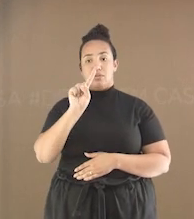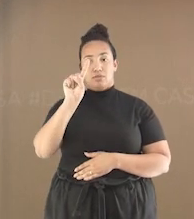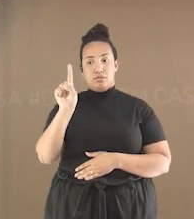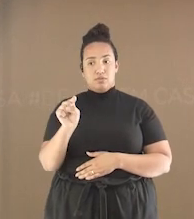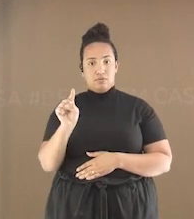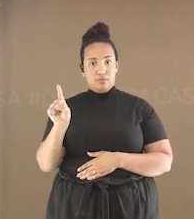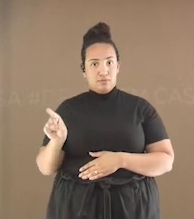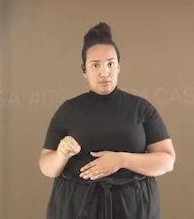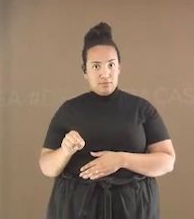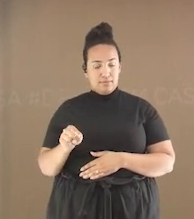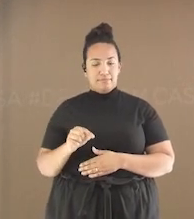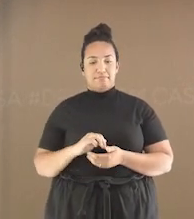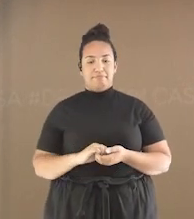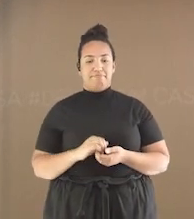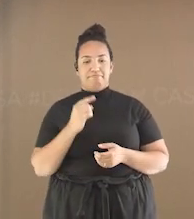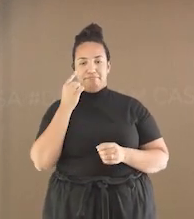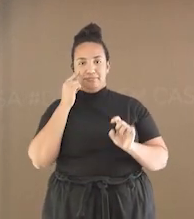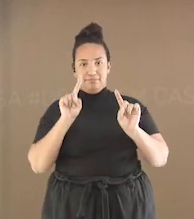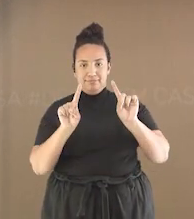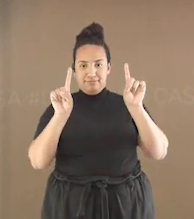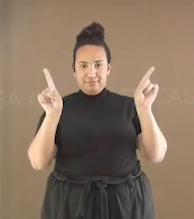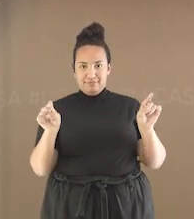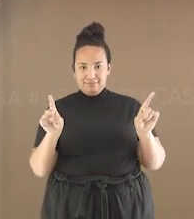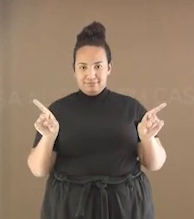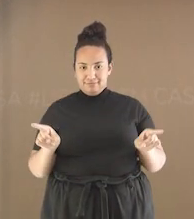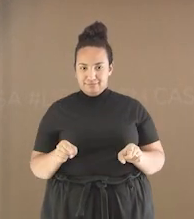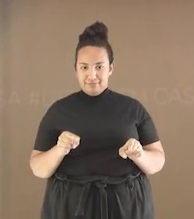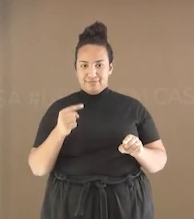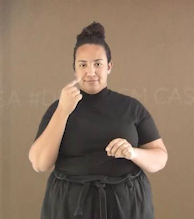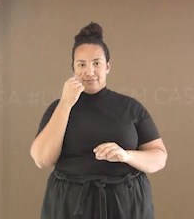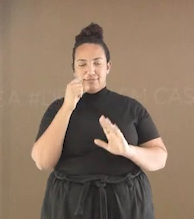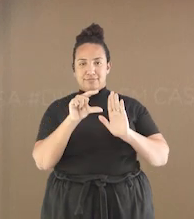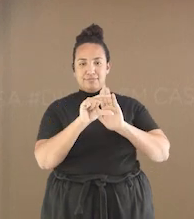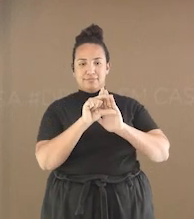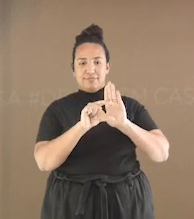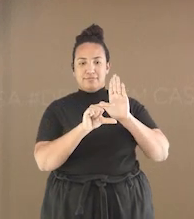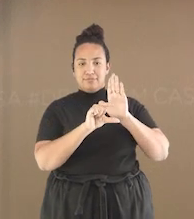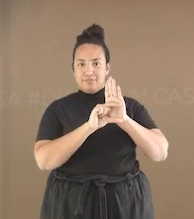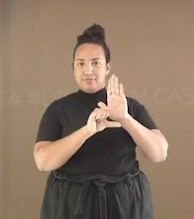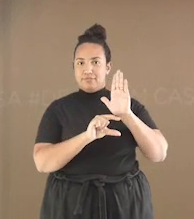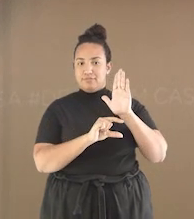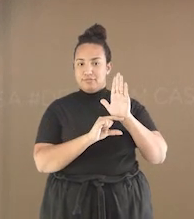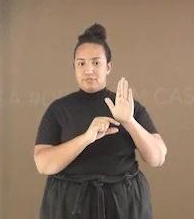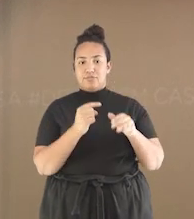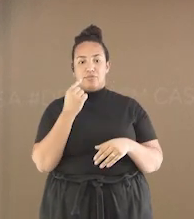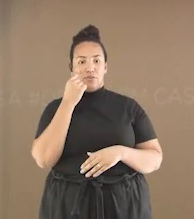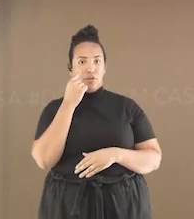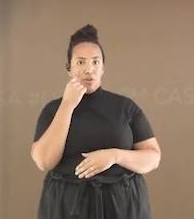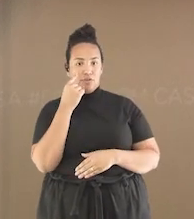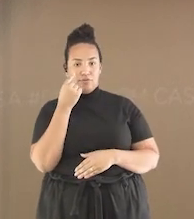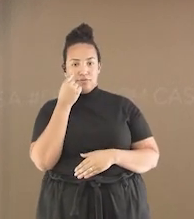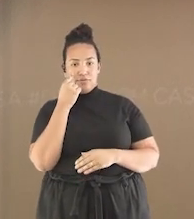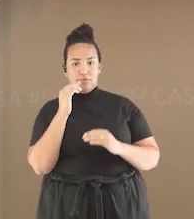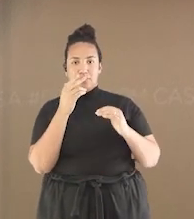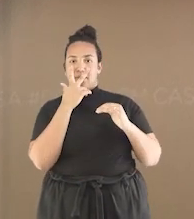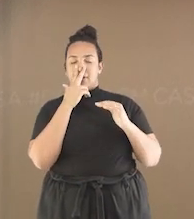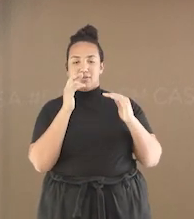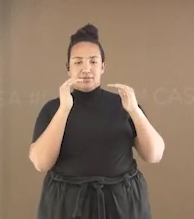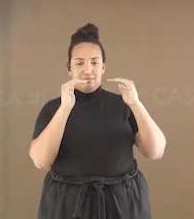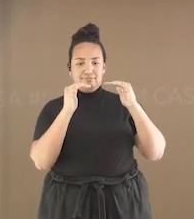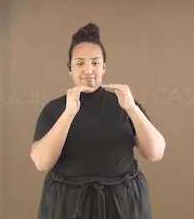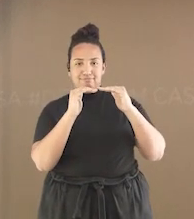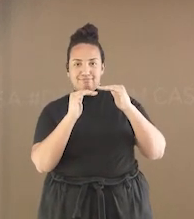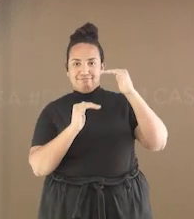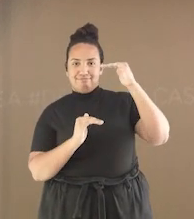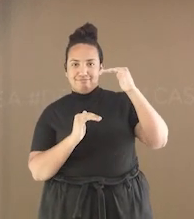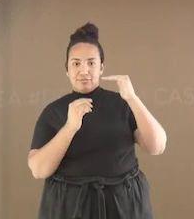marcadas bem assim, com as chaves. Estrofe, estrofe, estrofe. Veja que há uma